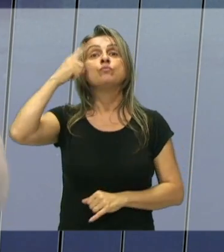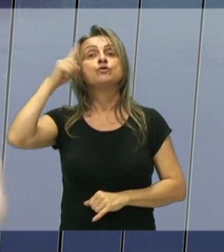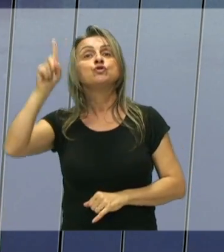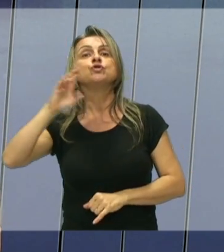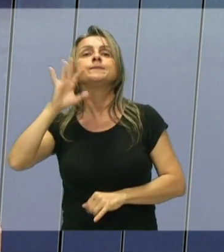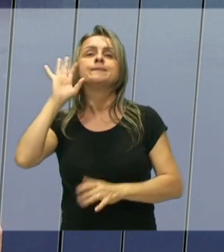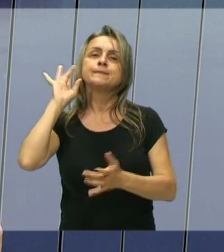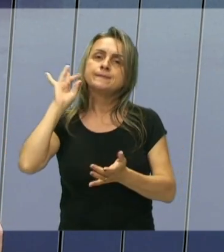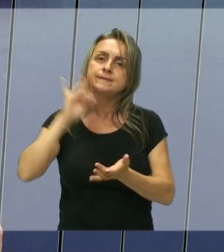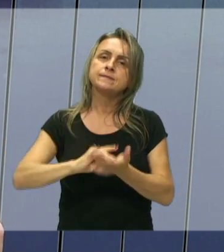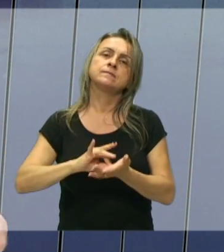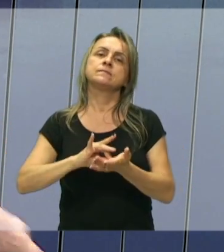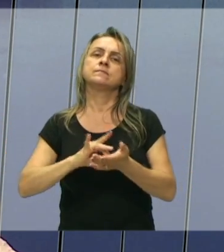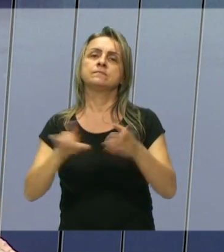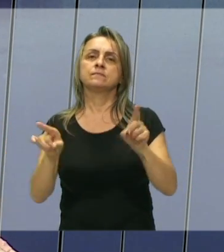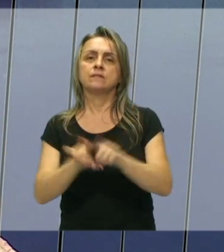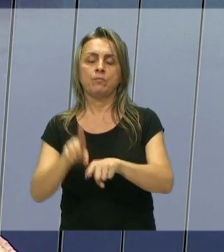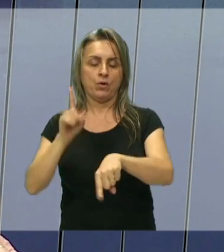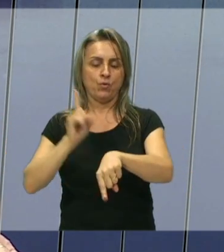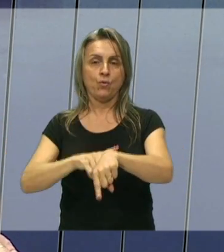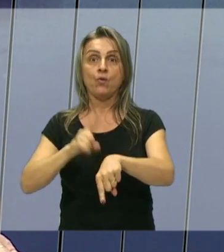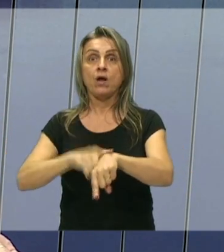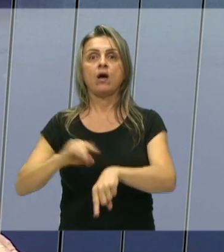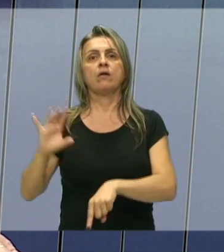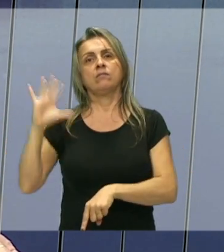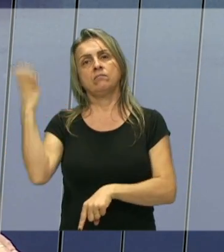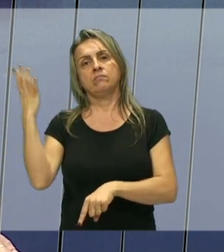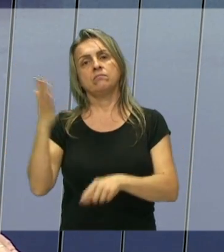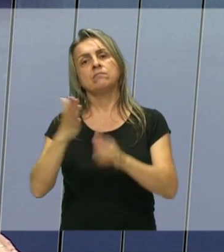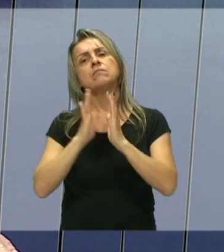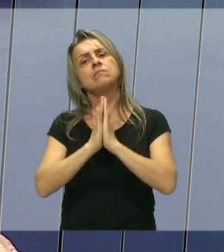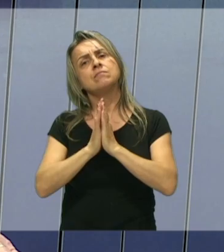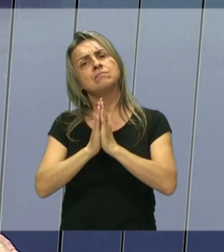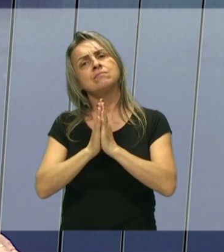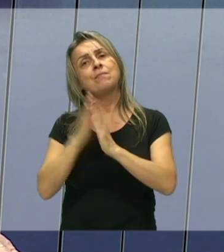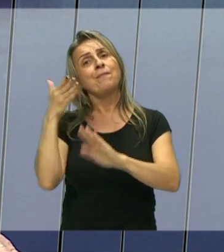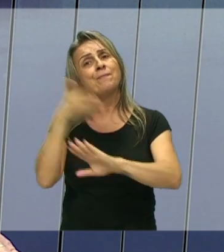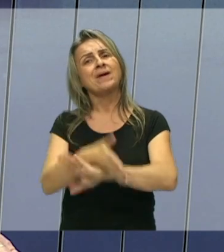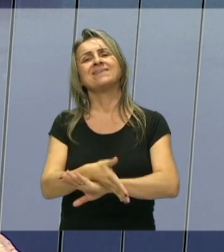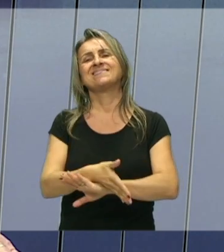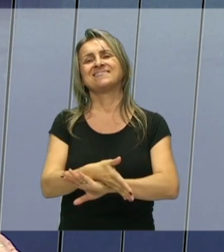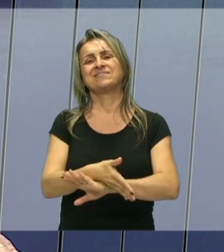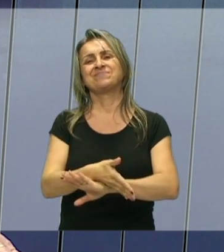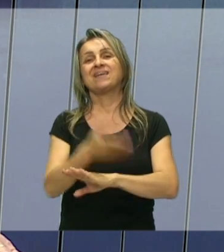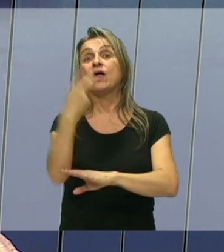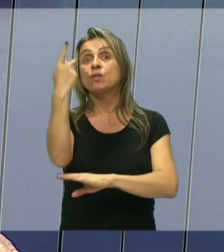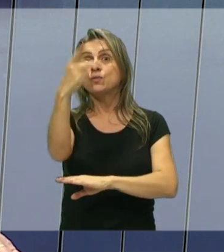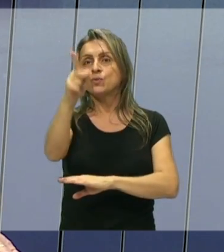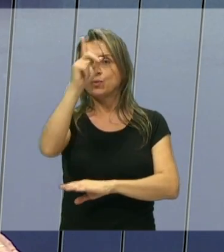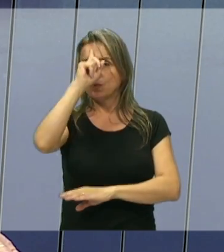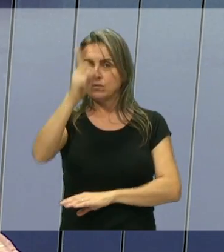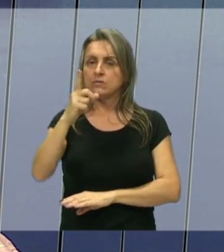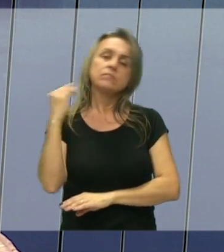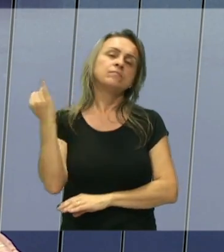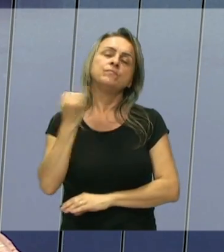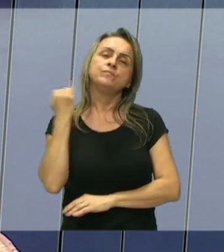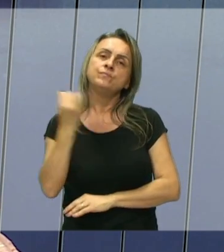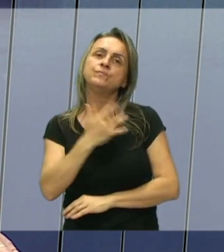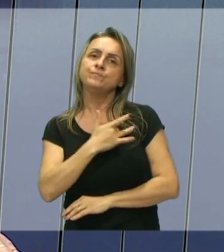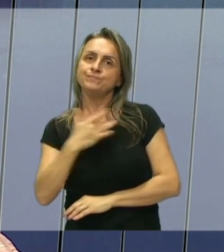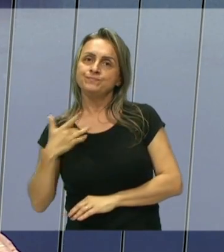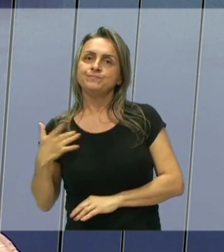dos horários que vão acontecer. E participem. A tua ideia é importante para a saúde